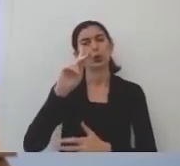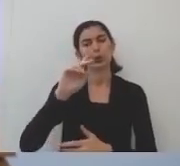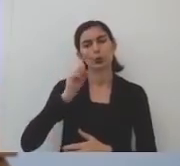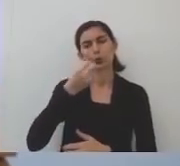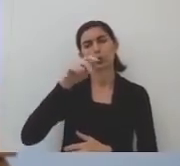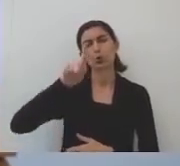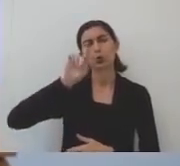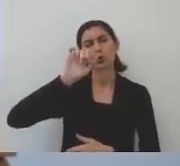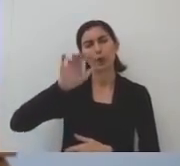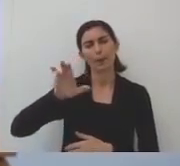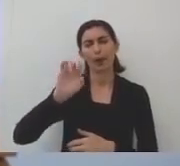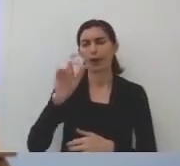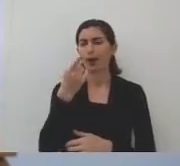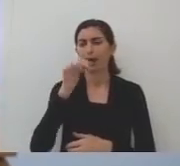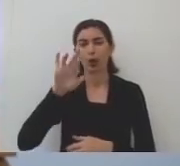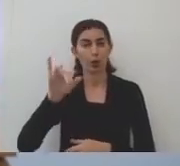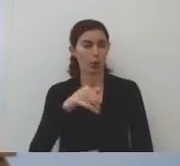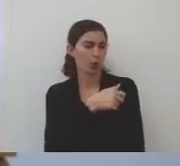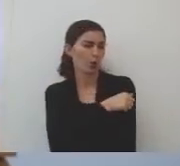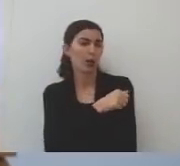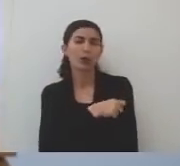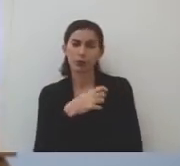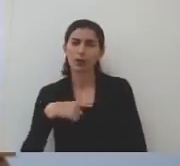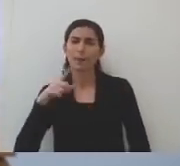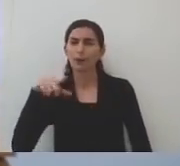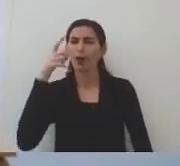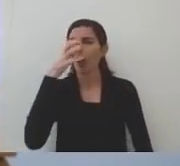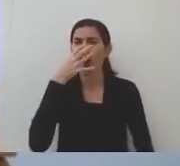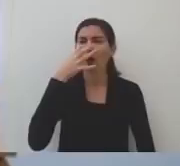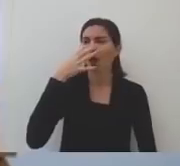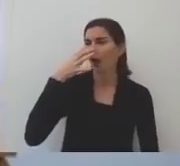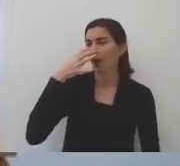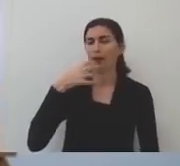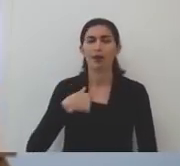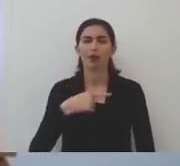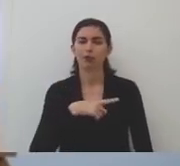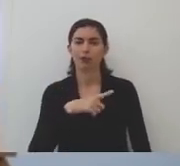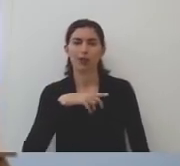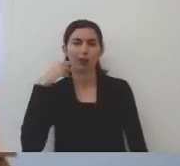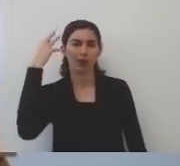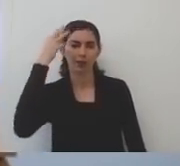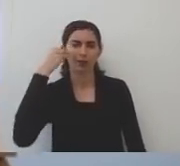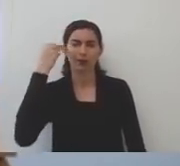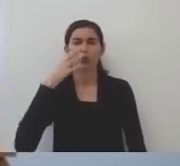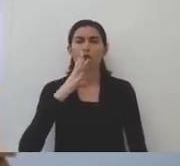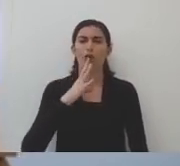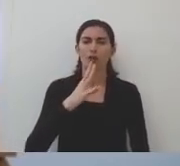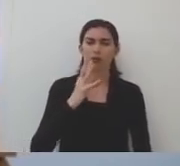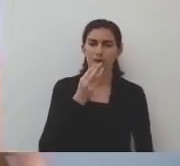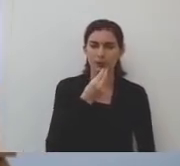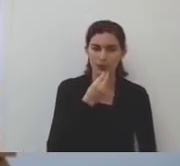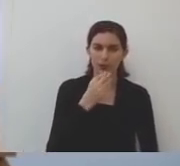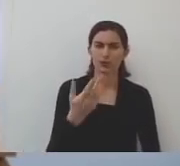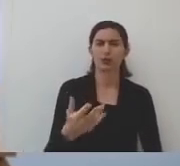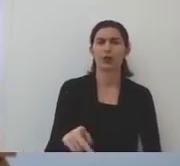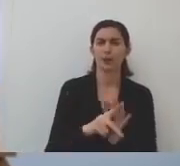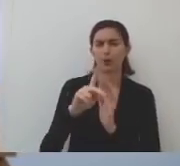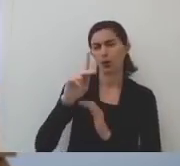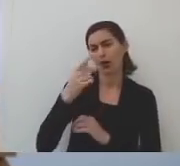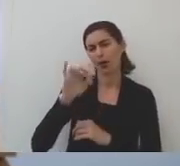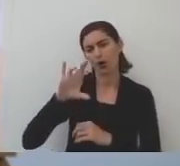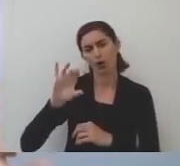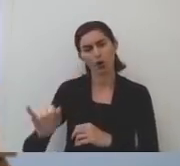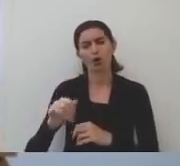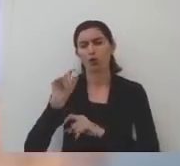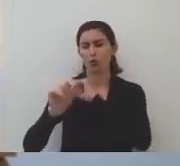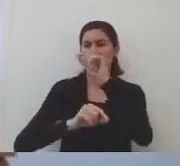O nosso aluno ele é muito ligado a isso. Ele tem os conhecimentos relativos aos super-heróis, o que é